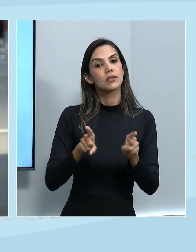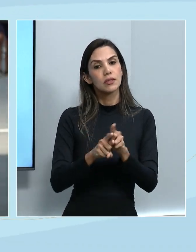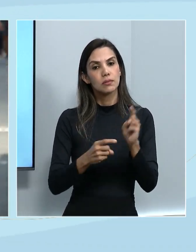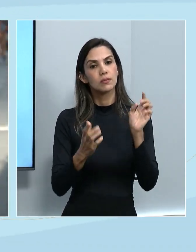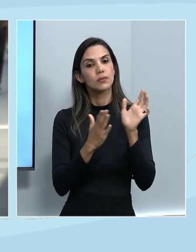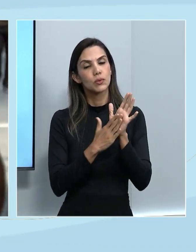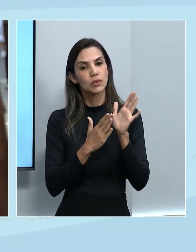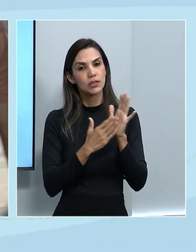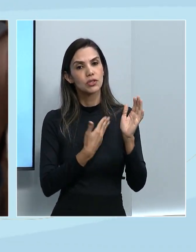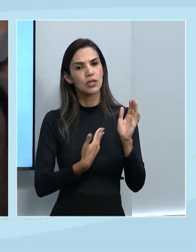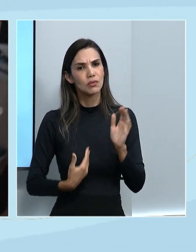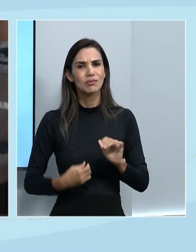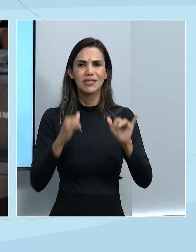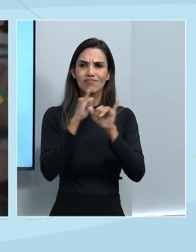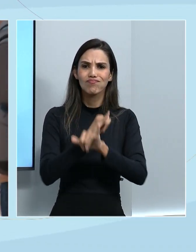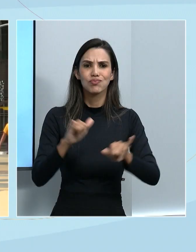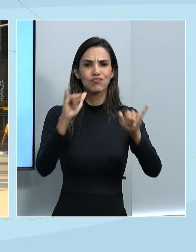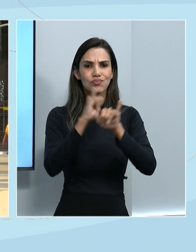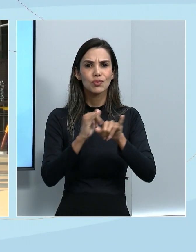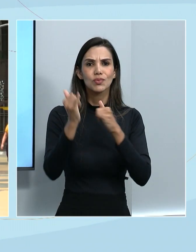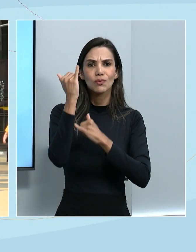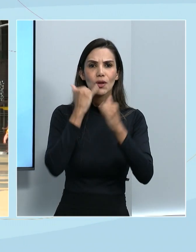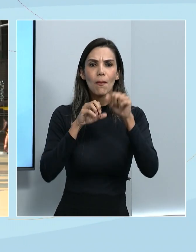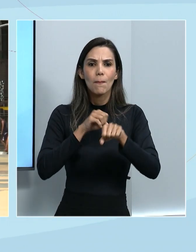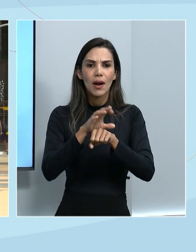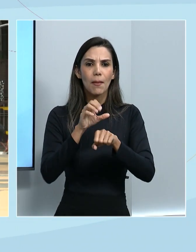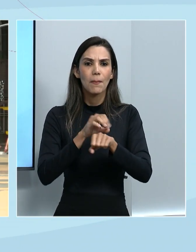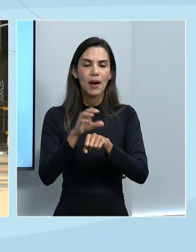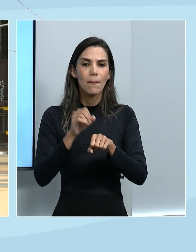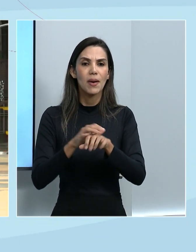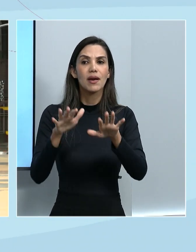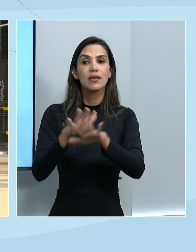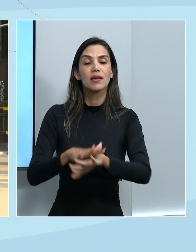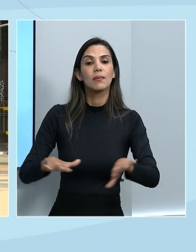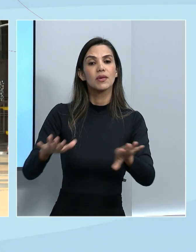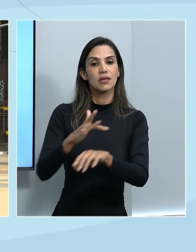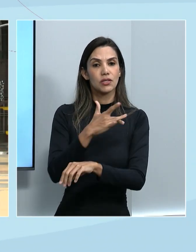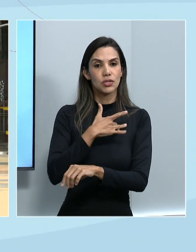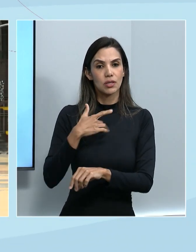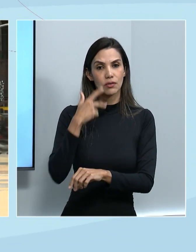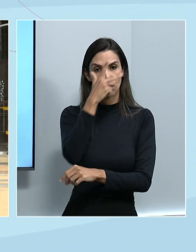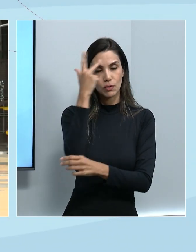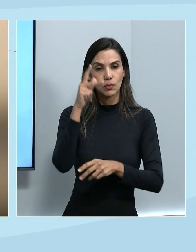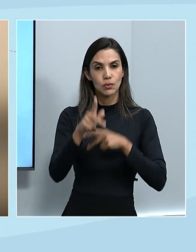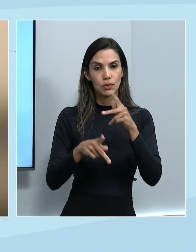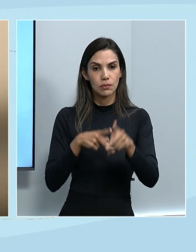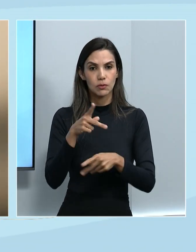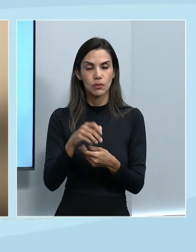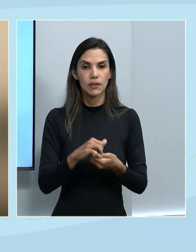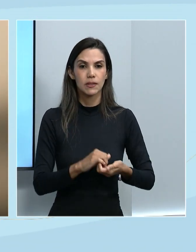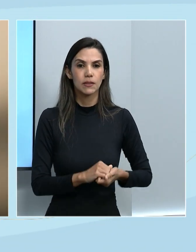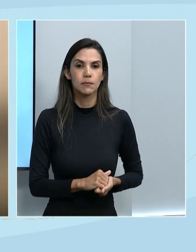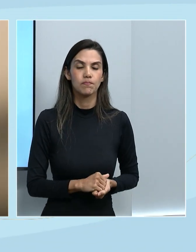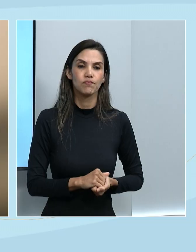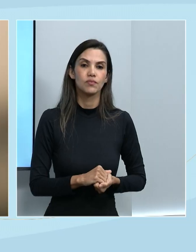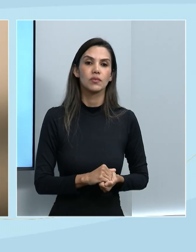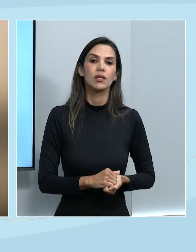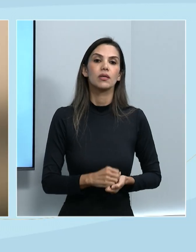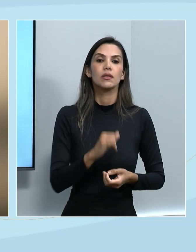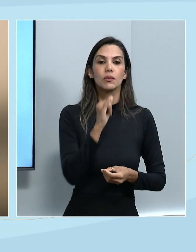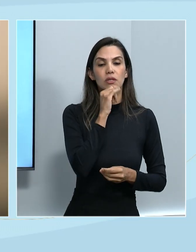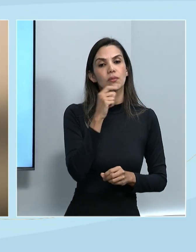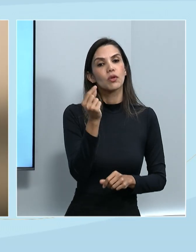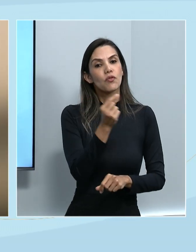públicas que disseminem informações e ofereçam ambientes mais saudáveis para a população. Instrumentos como a vacina